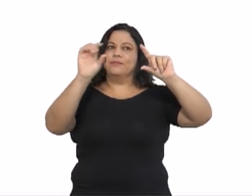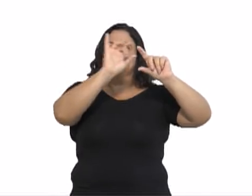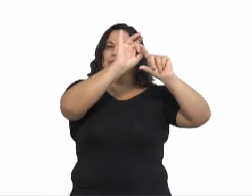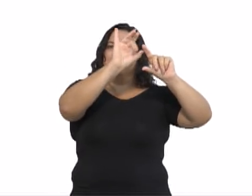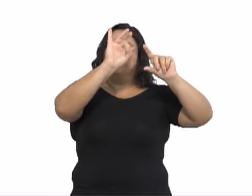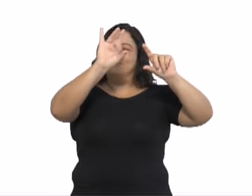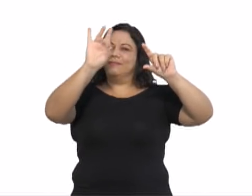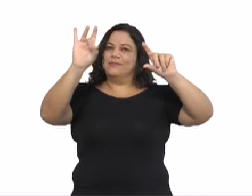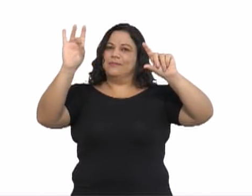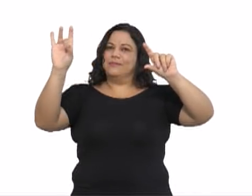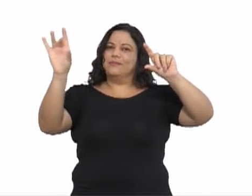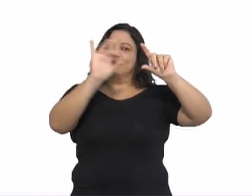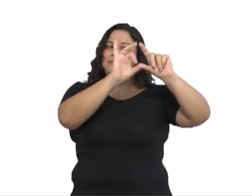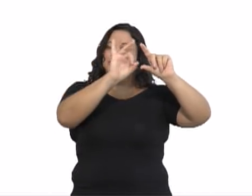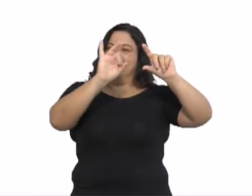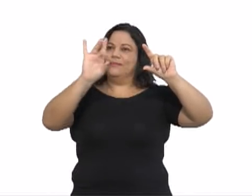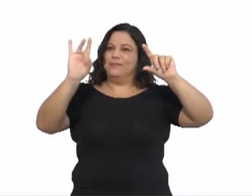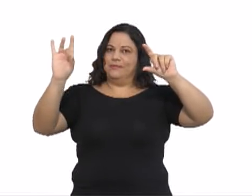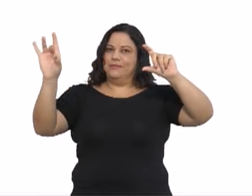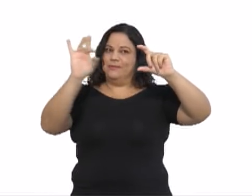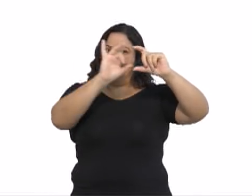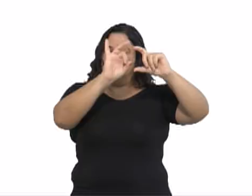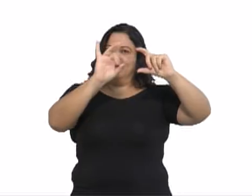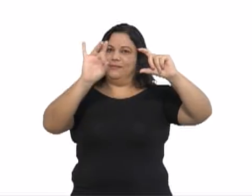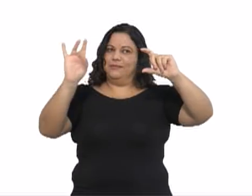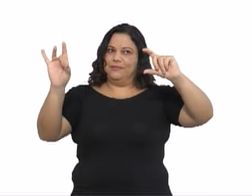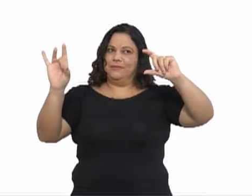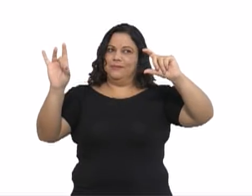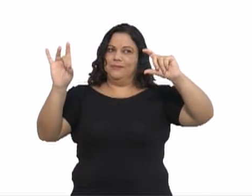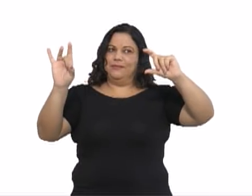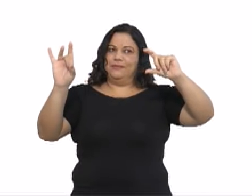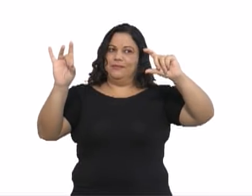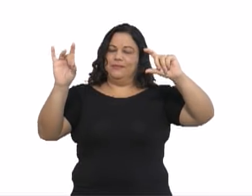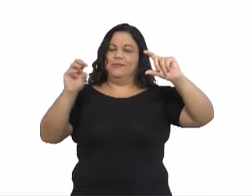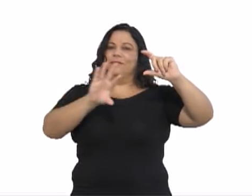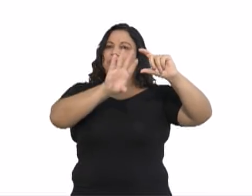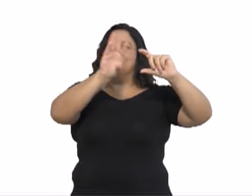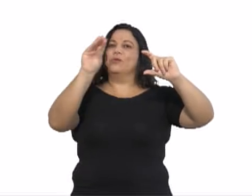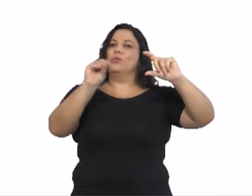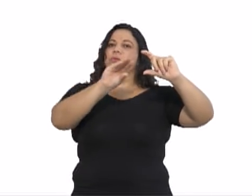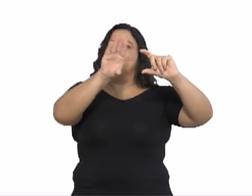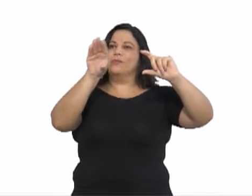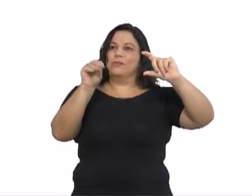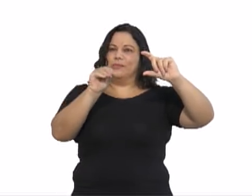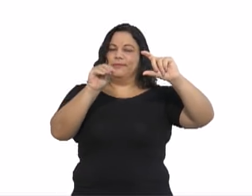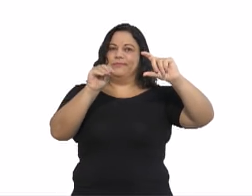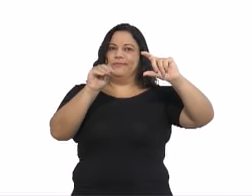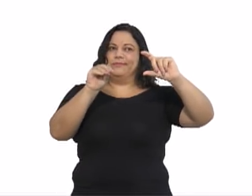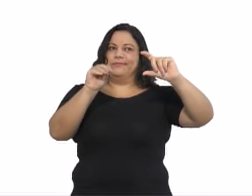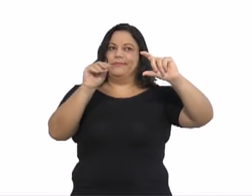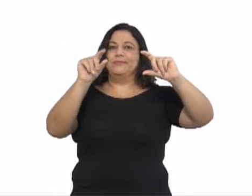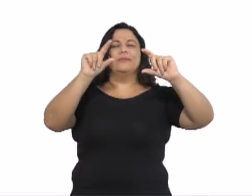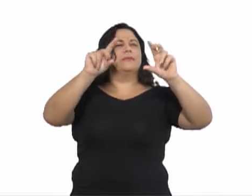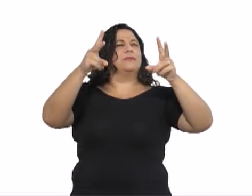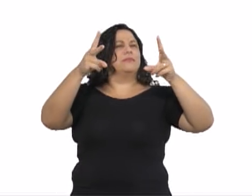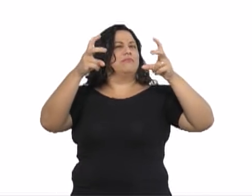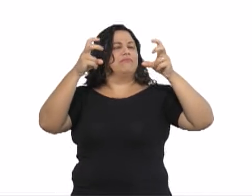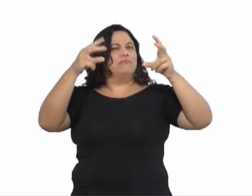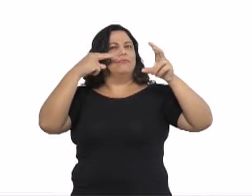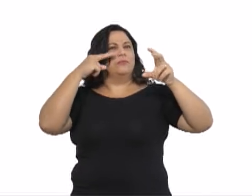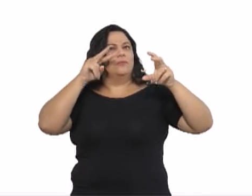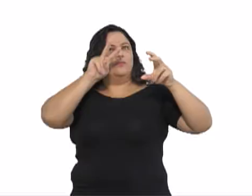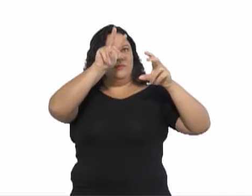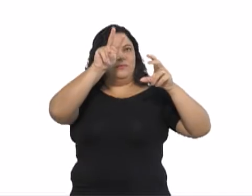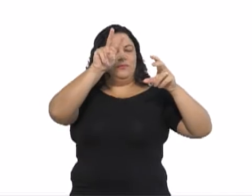15, 21, 19 and 17. Então, observaram que alguns